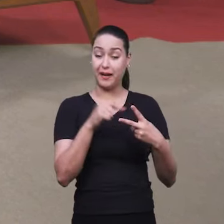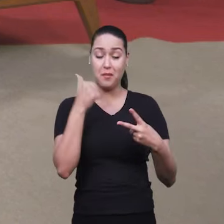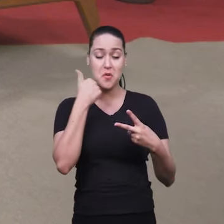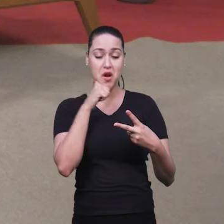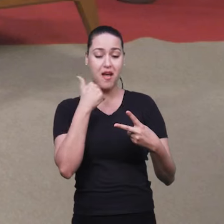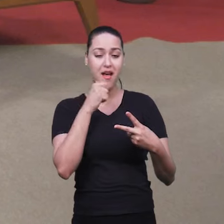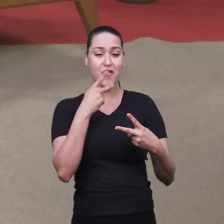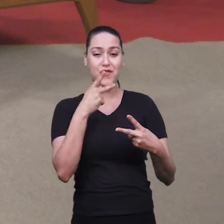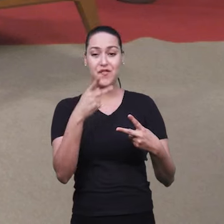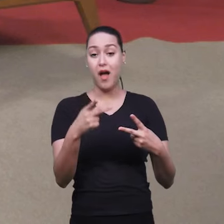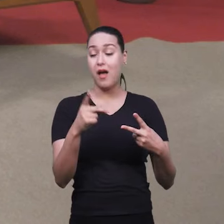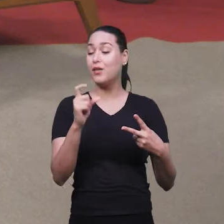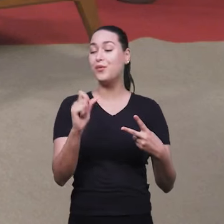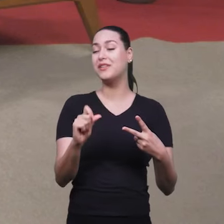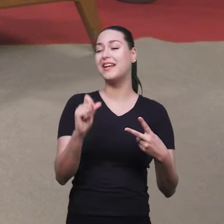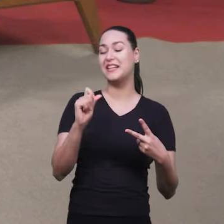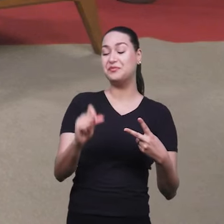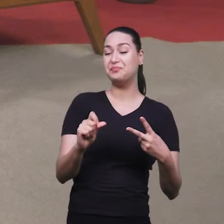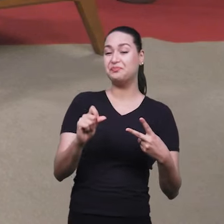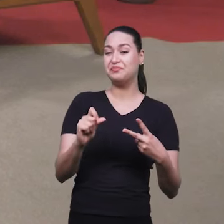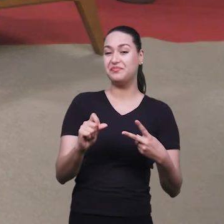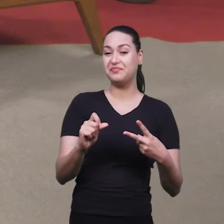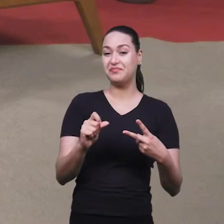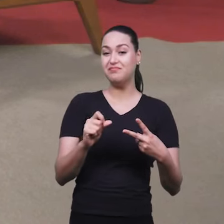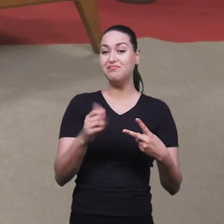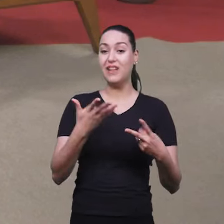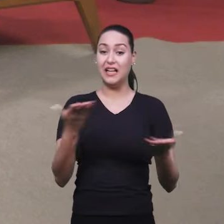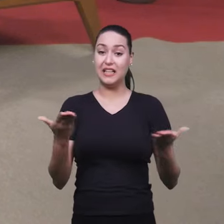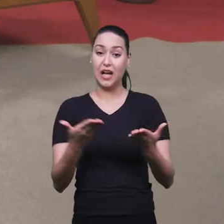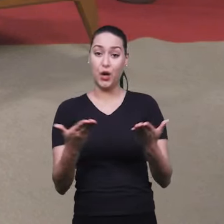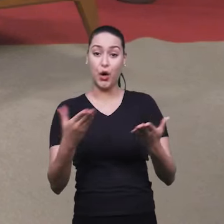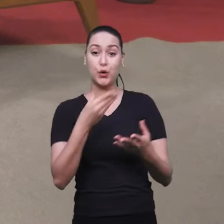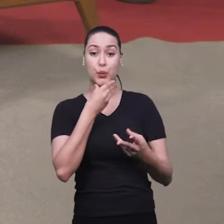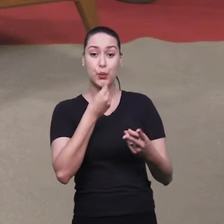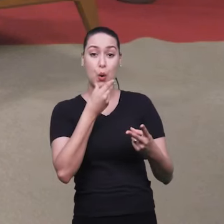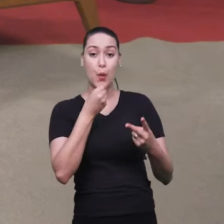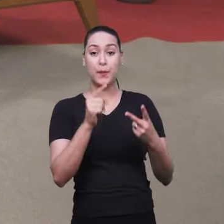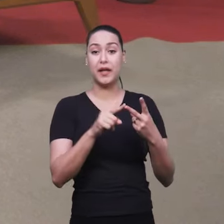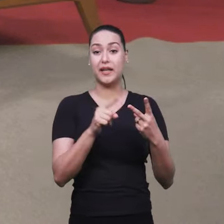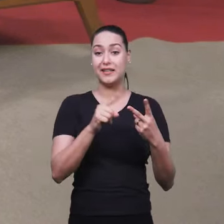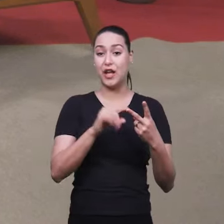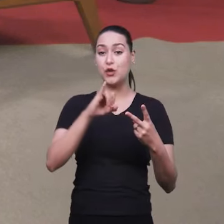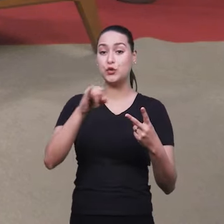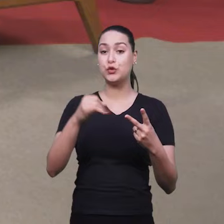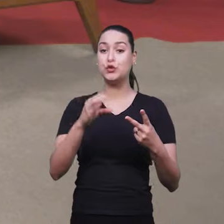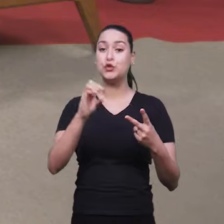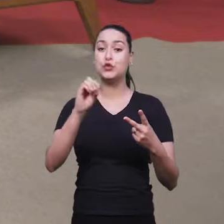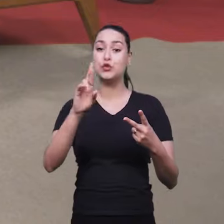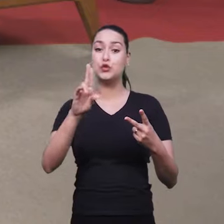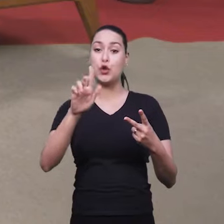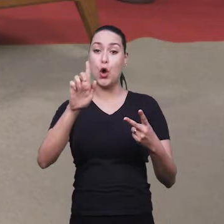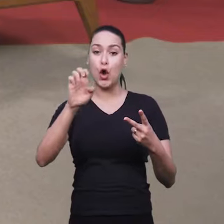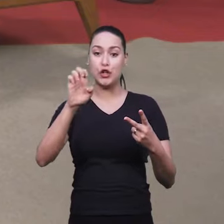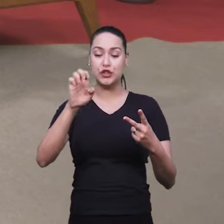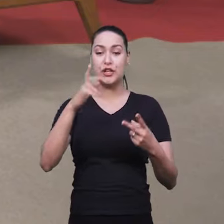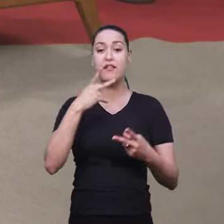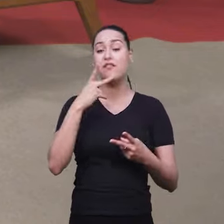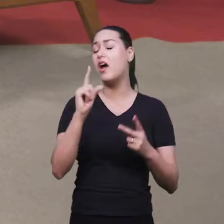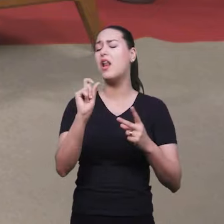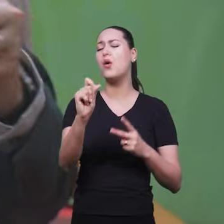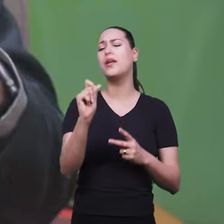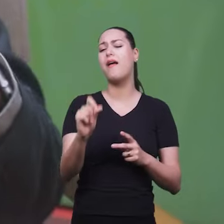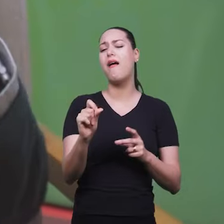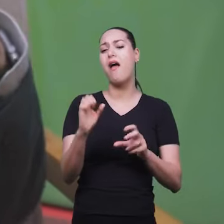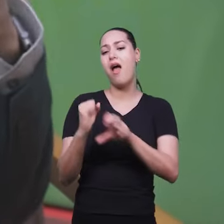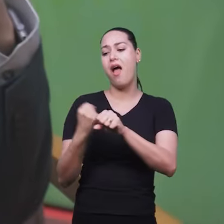fala do crescimento espiritual, a Adriana, e agora o irmão Jorge fala da edificação.